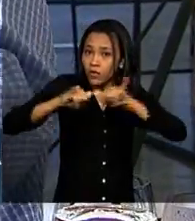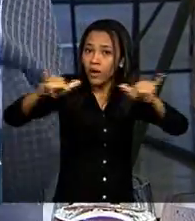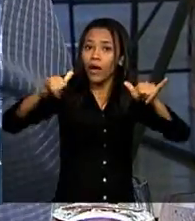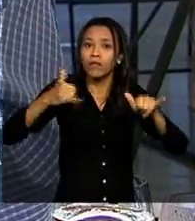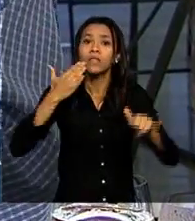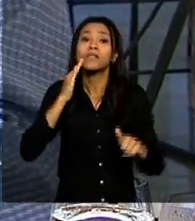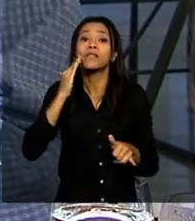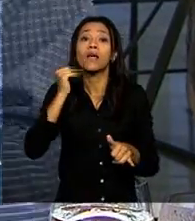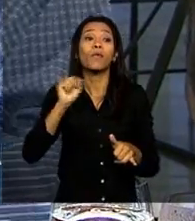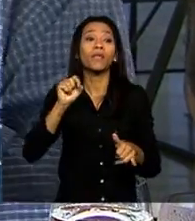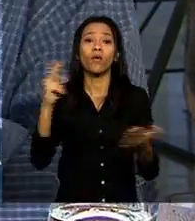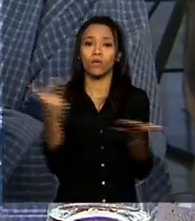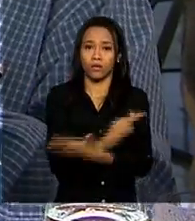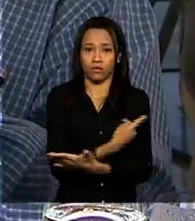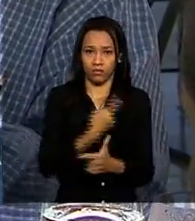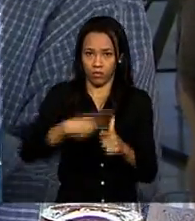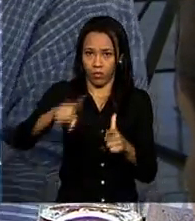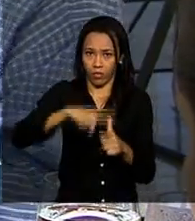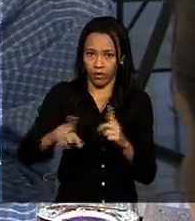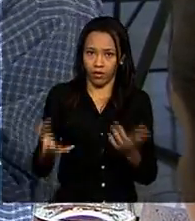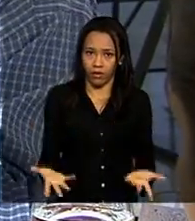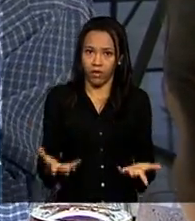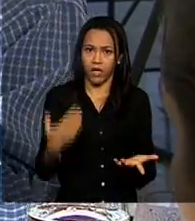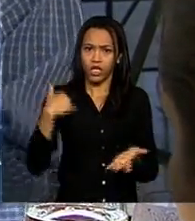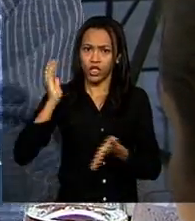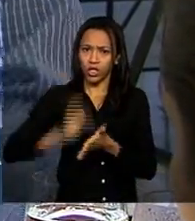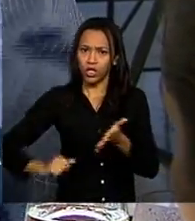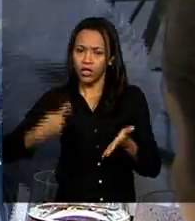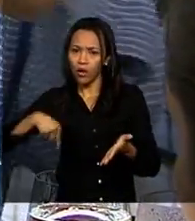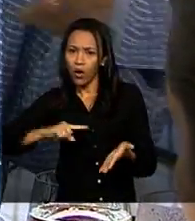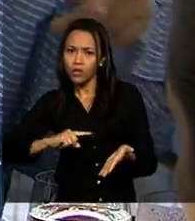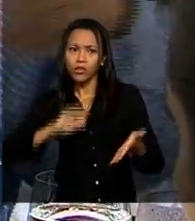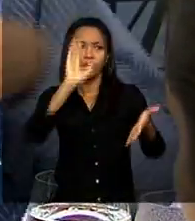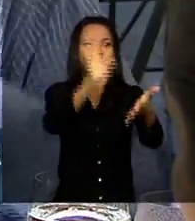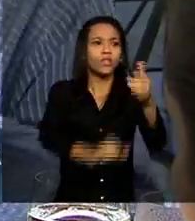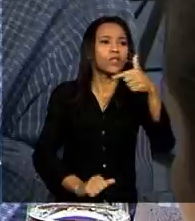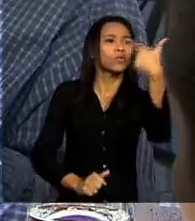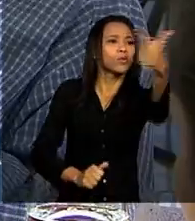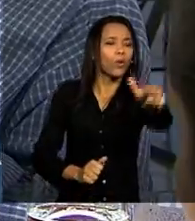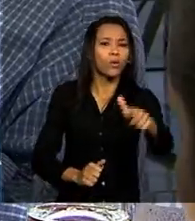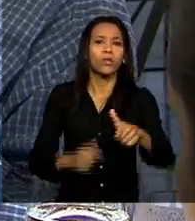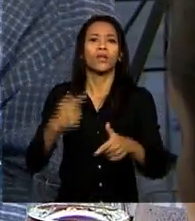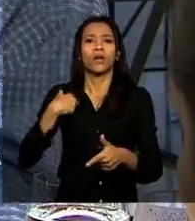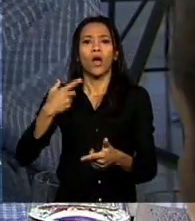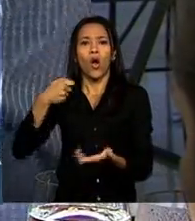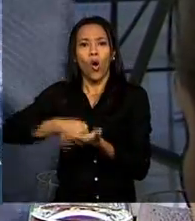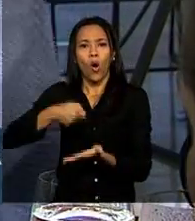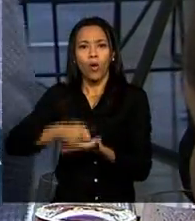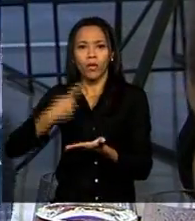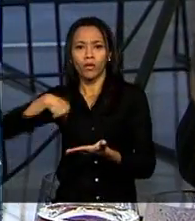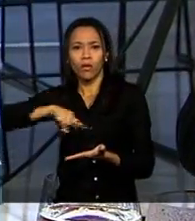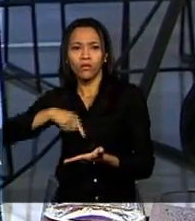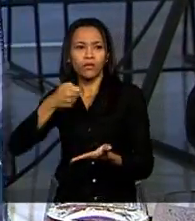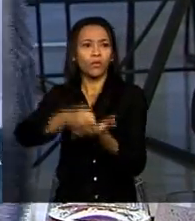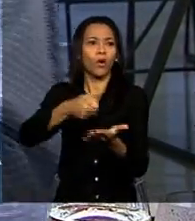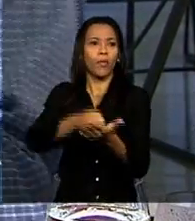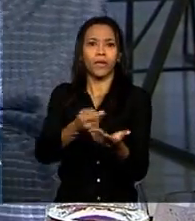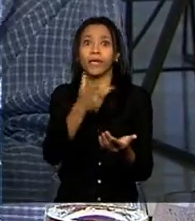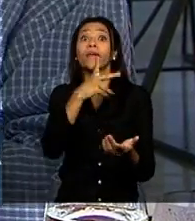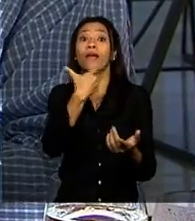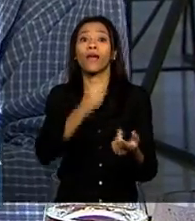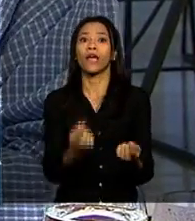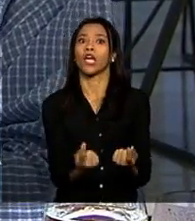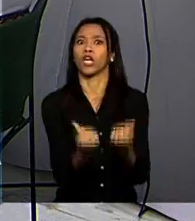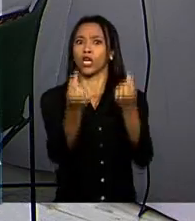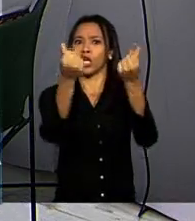do problema porque senão a pessoa falar é tiram da gente mas não tiram dos outros cobra imposto da gente mas não cobra das grandes fortunas quer dizer o brasileiro tem